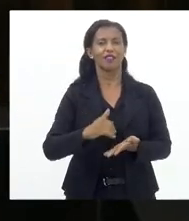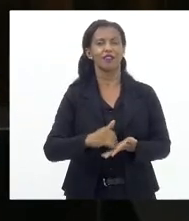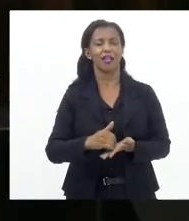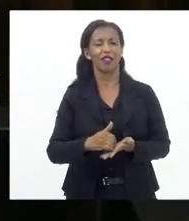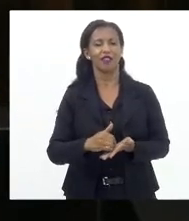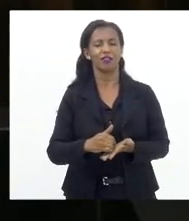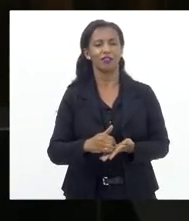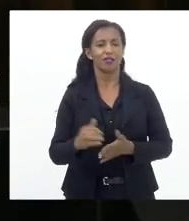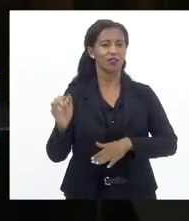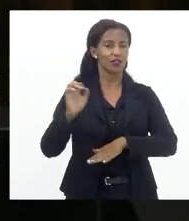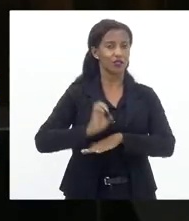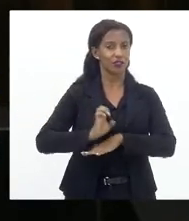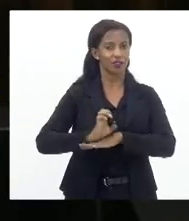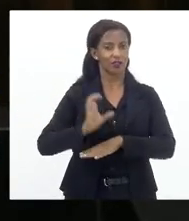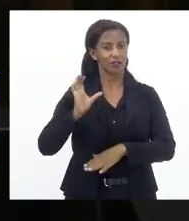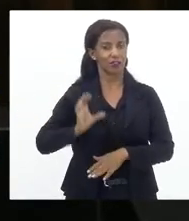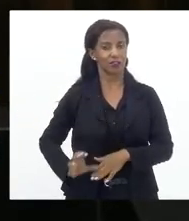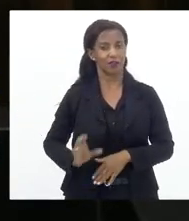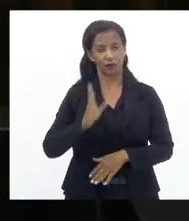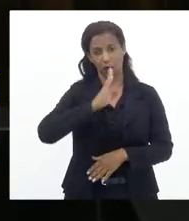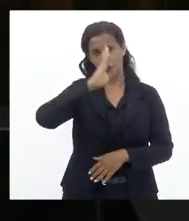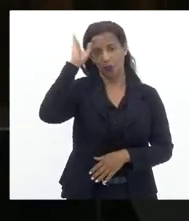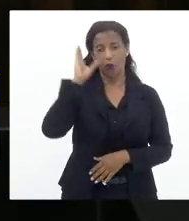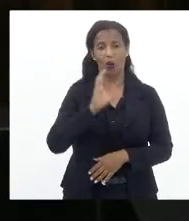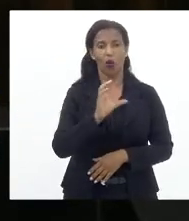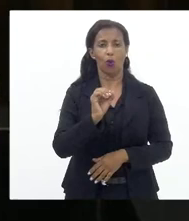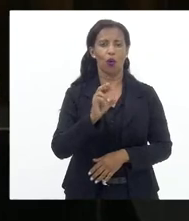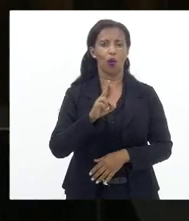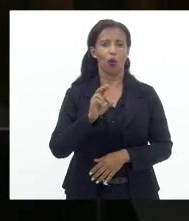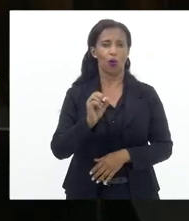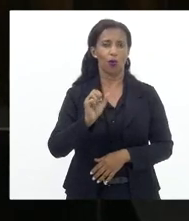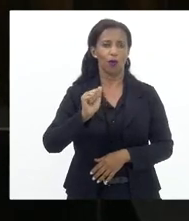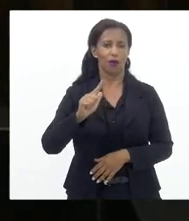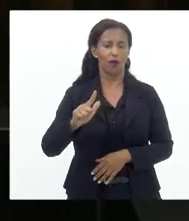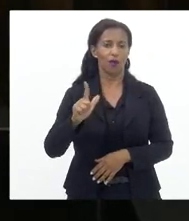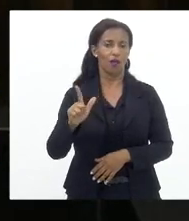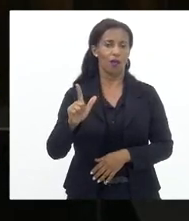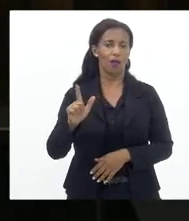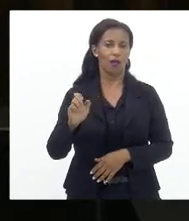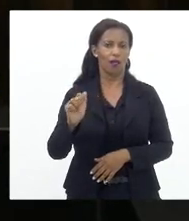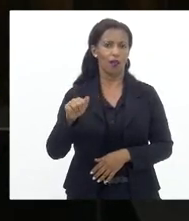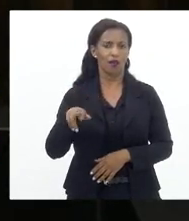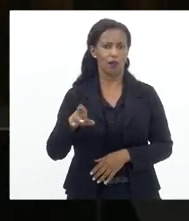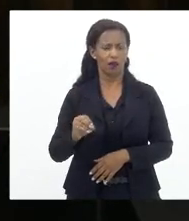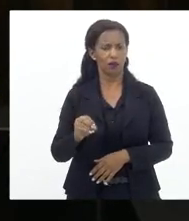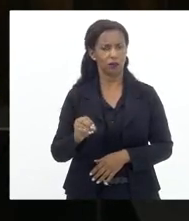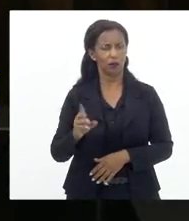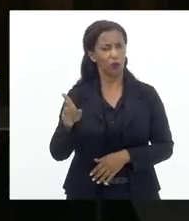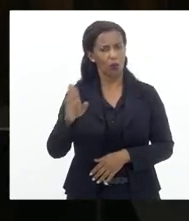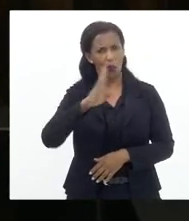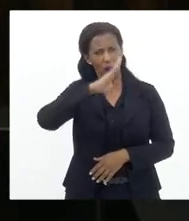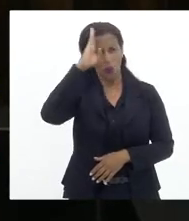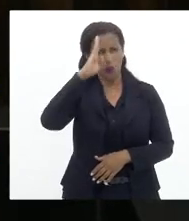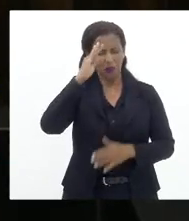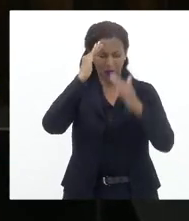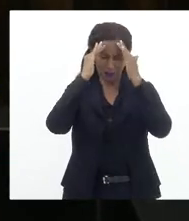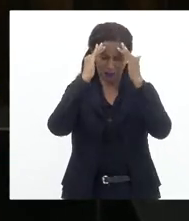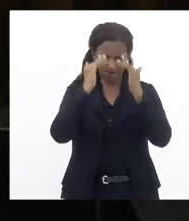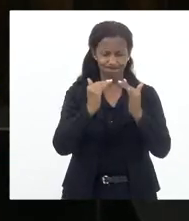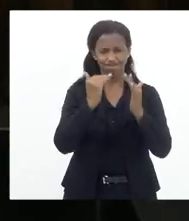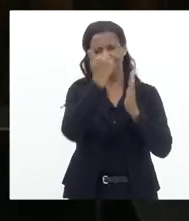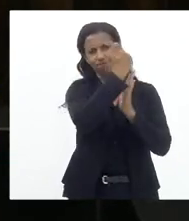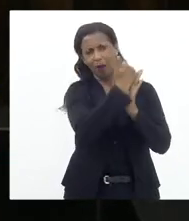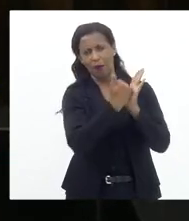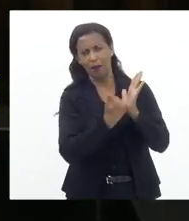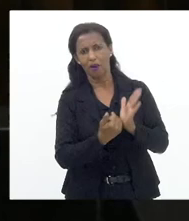de Defesa Civil e comandante-geral do Corpo de Bombeiros Coronel Leandro no sentido de que o corpo de bombeiros cumpriu exatamente aquilo que